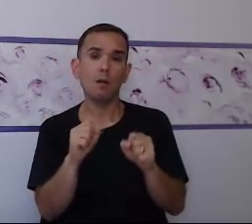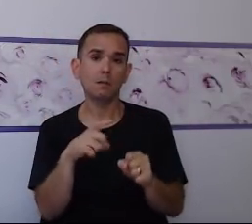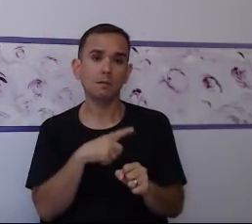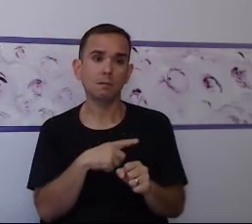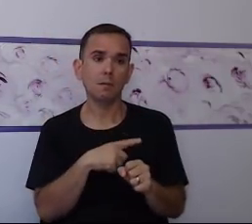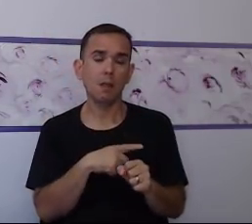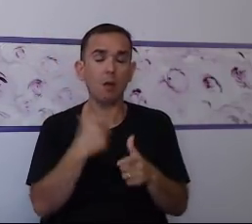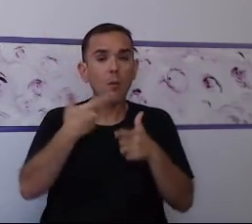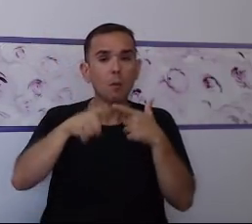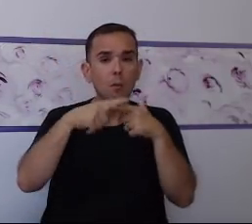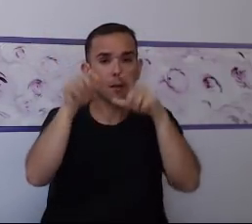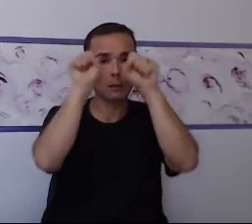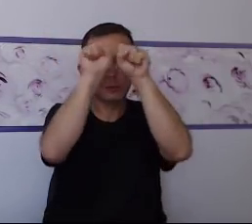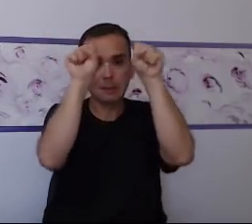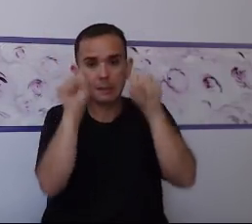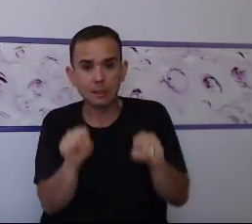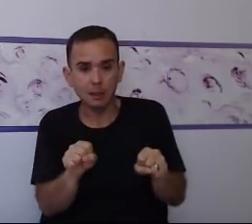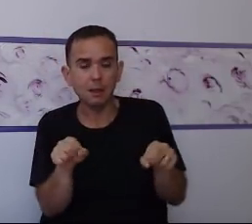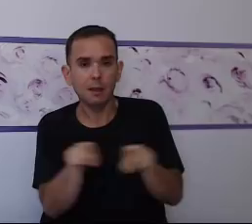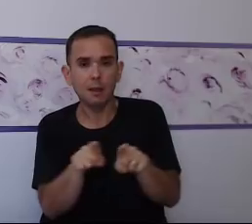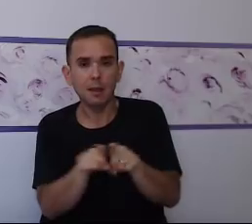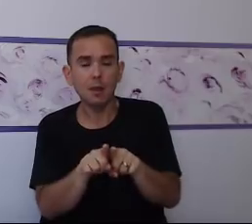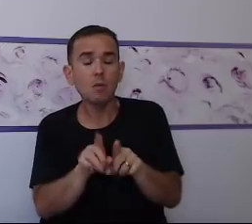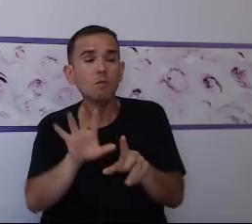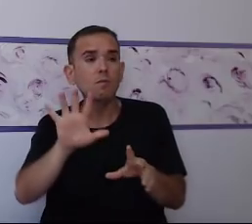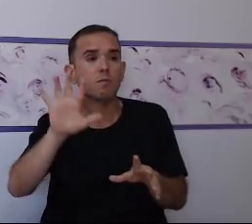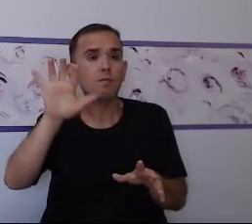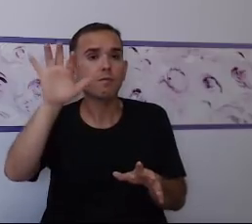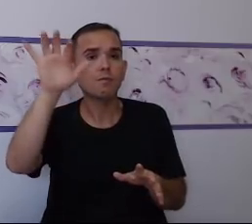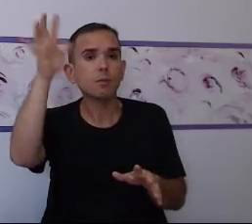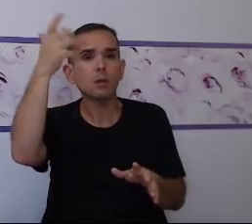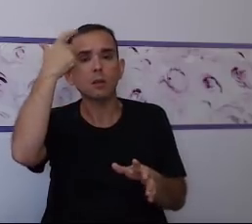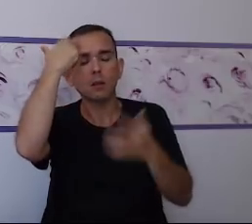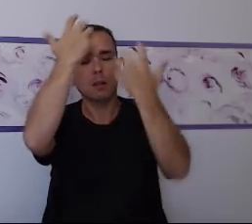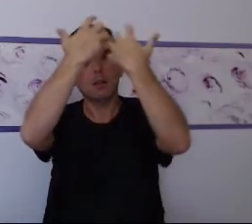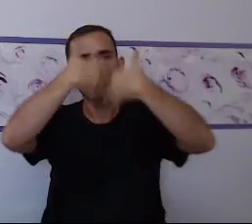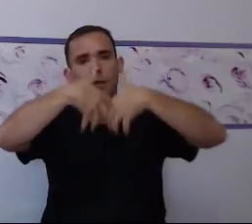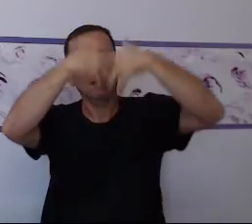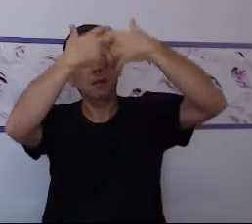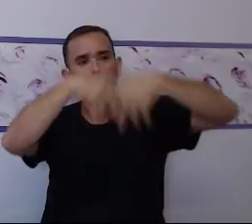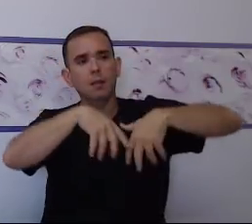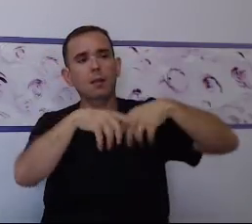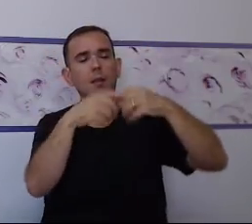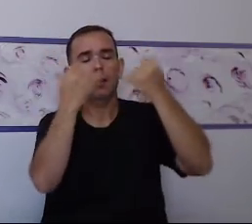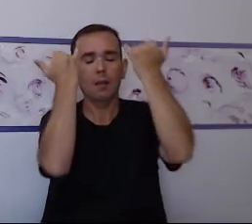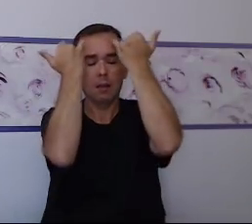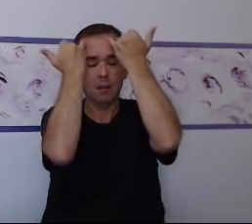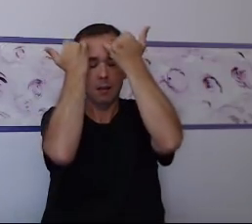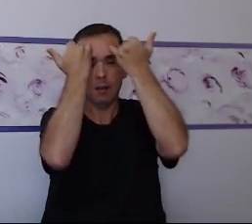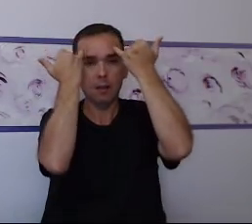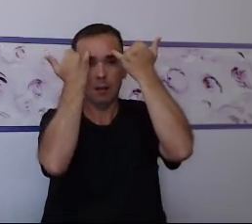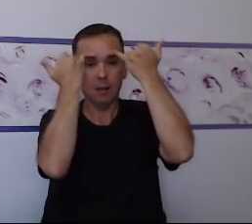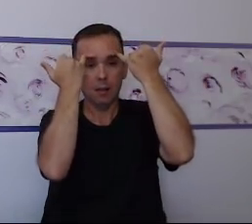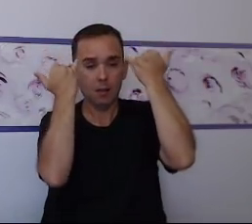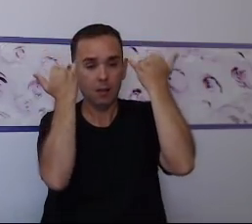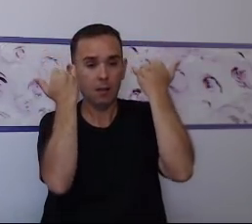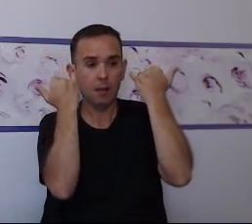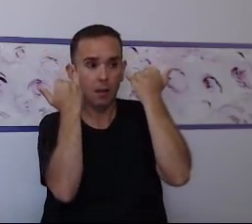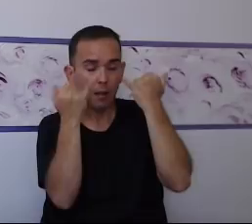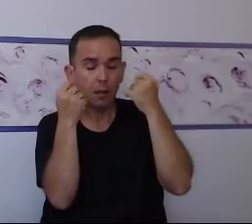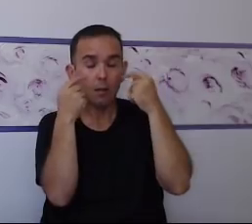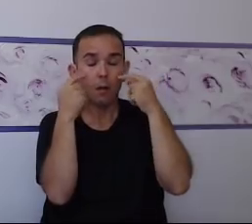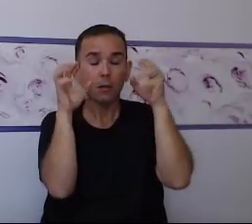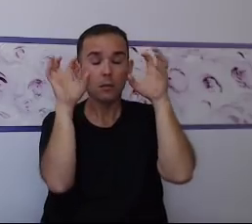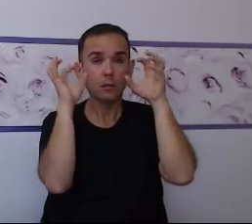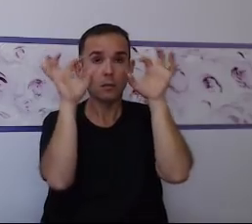a lesão no sistema e também causas neurais, nervos, que pode ter alterações visuais, como